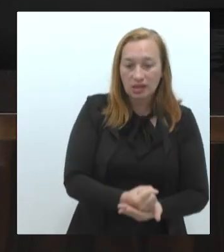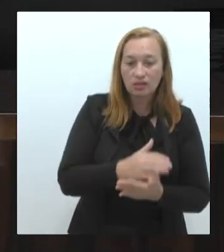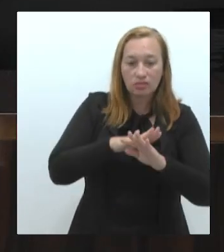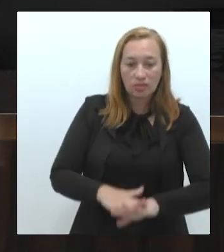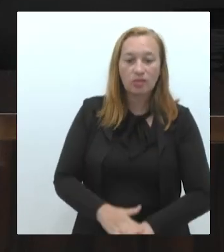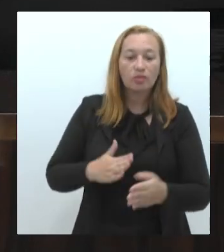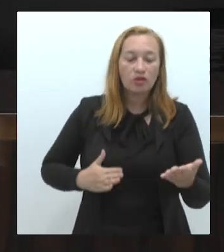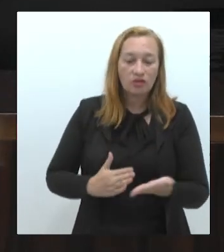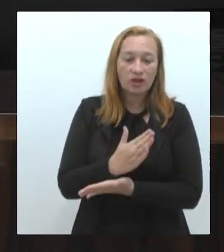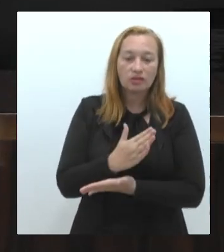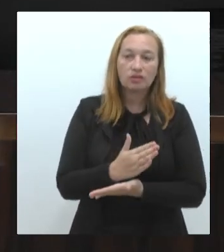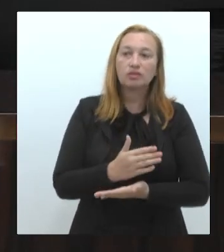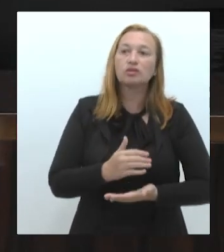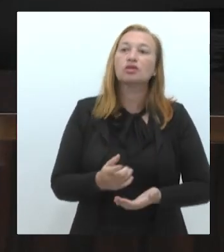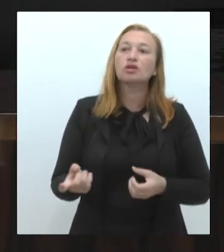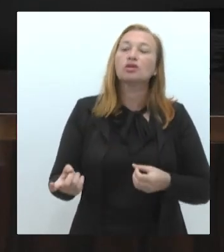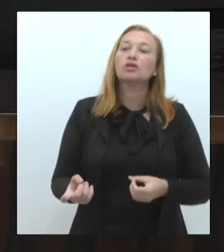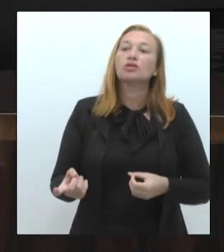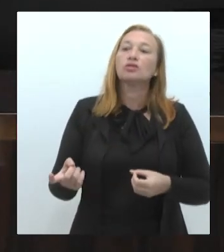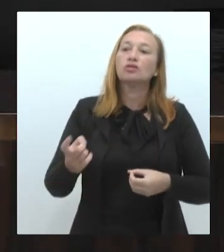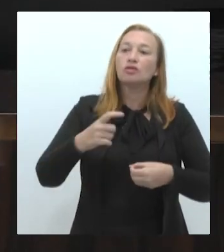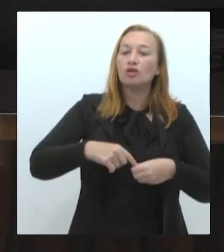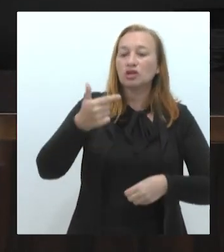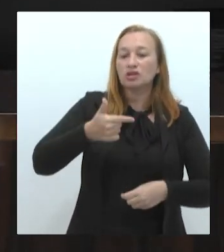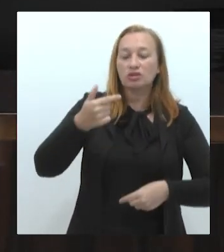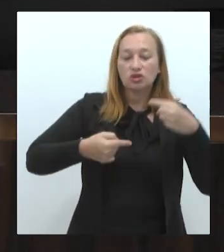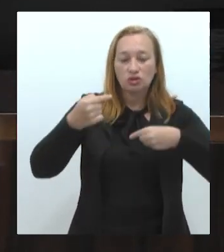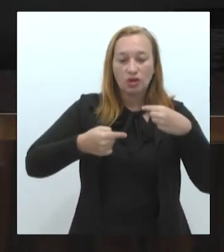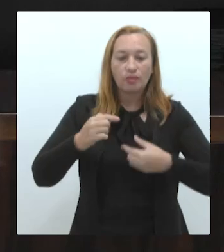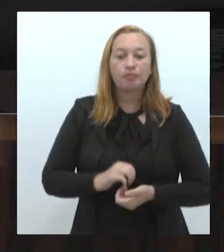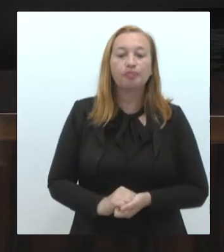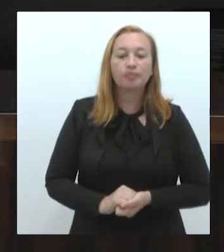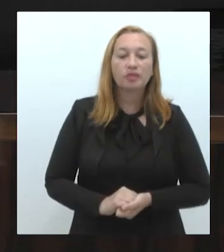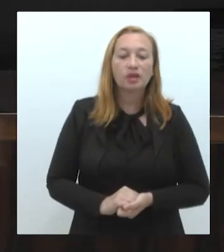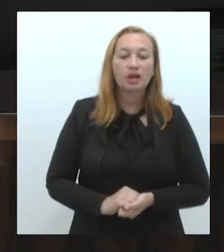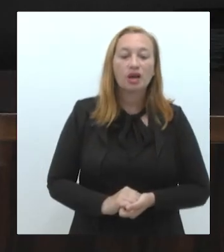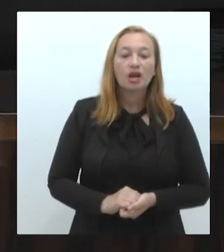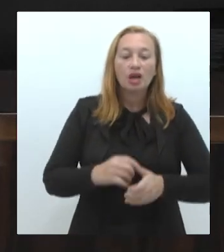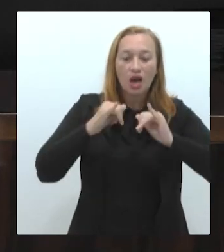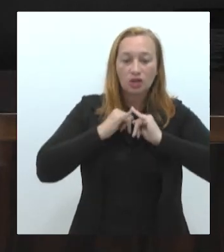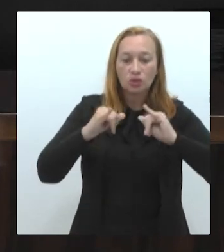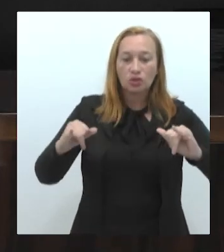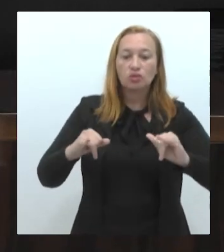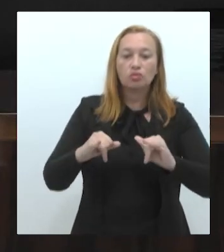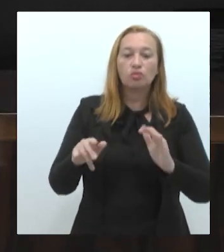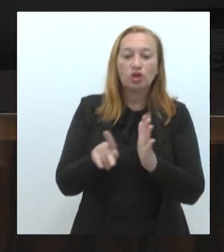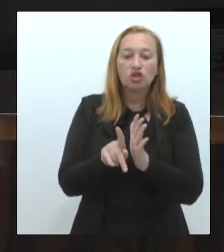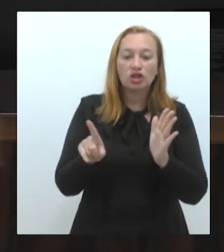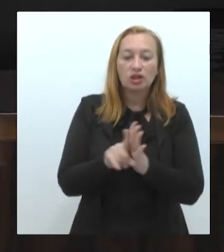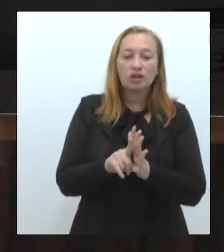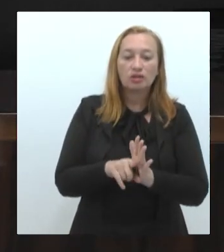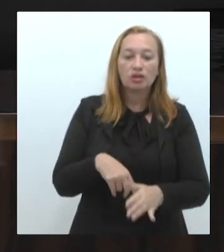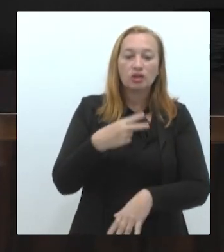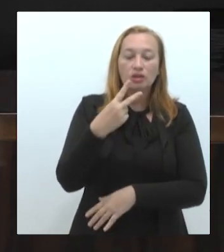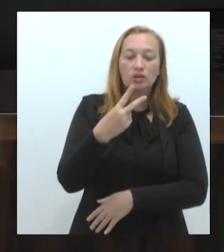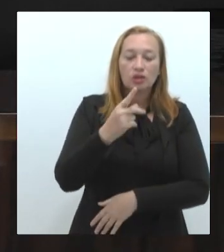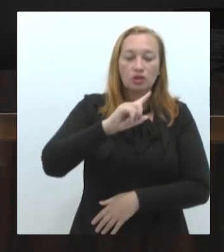estão. Aprovado. Vai redação do vencido para a segunda discussão. Anuncio projeto de lei